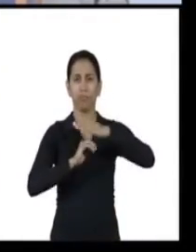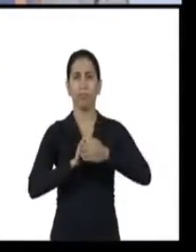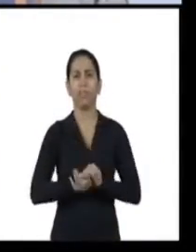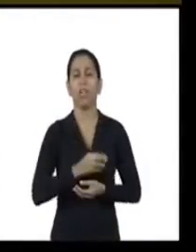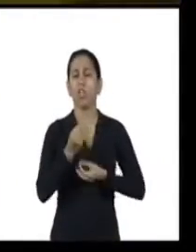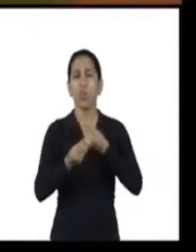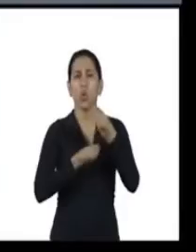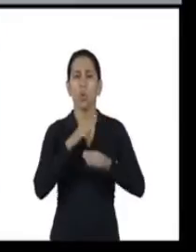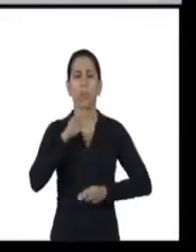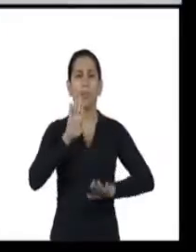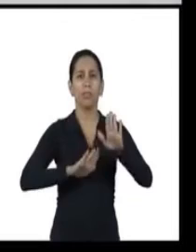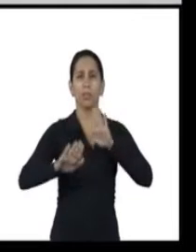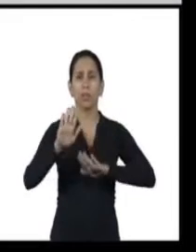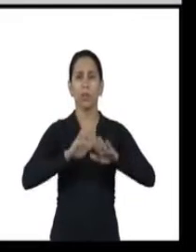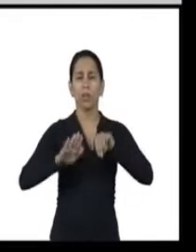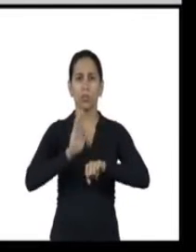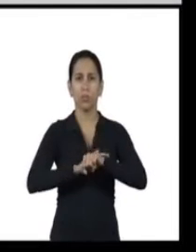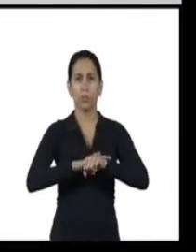atividades.